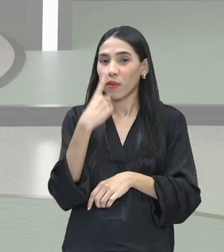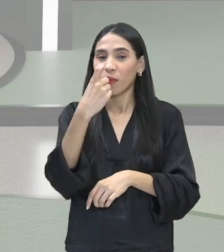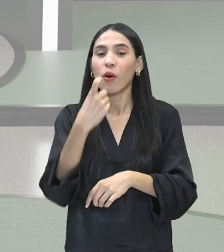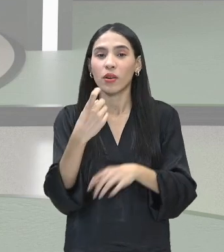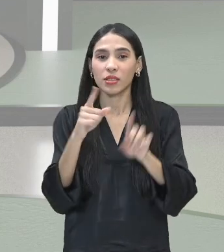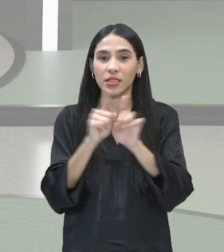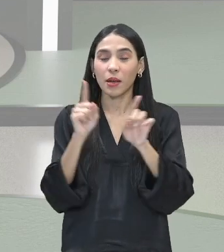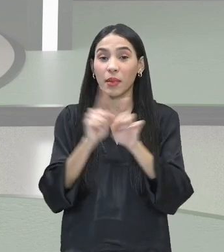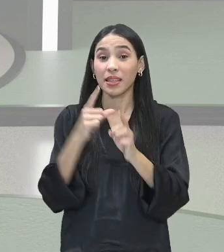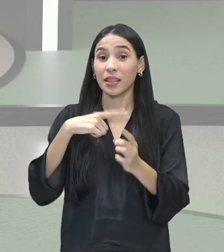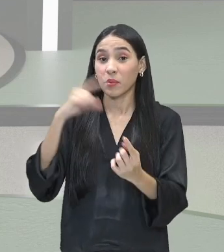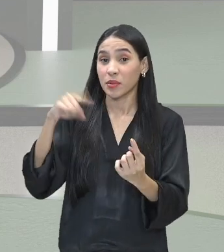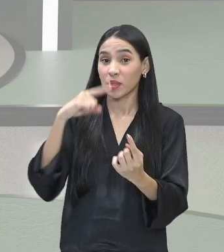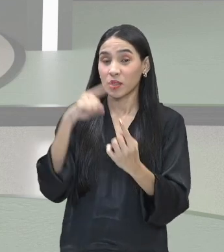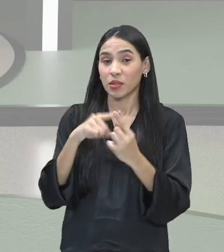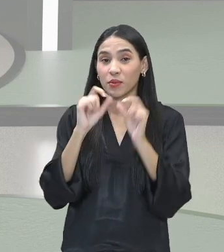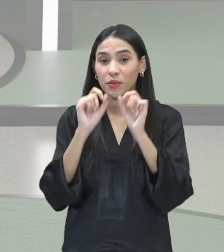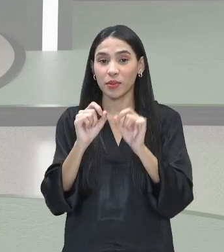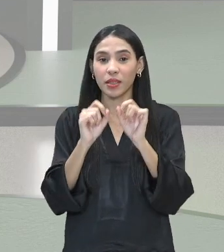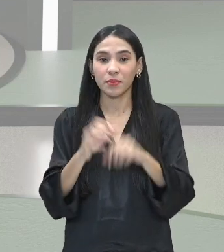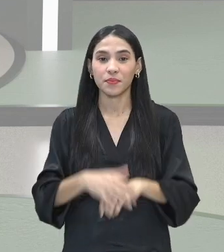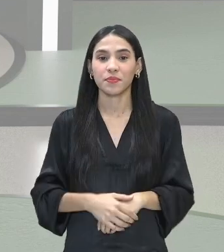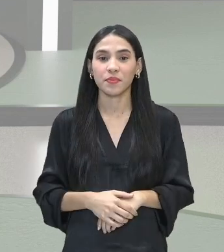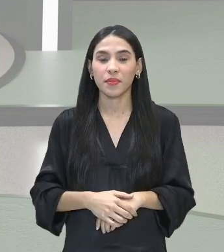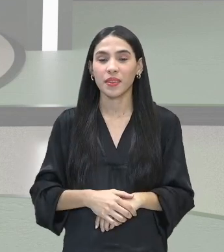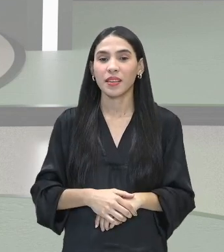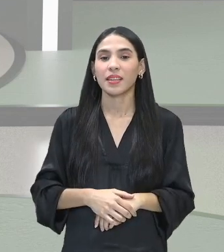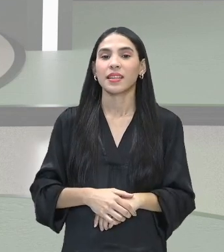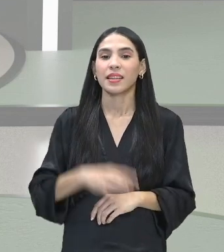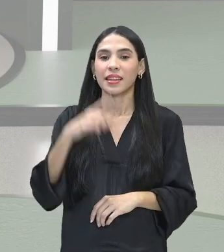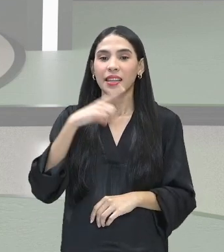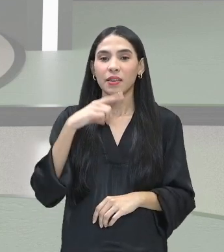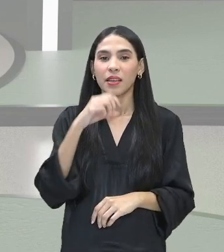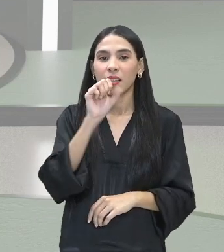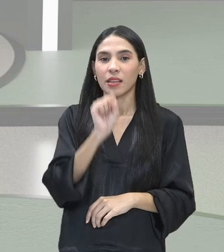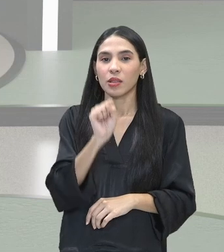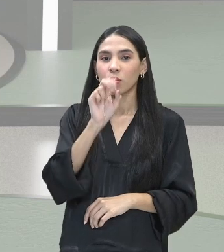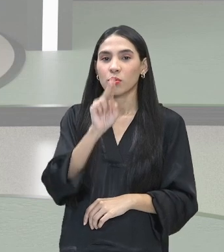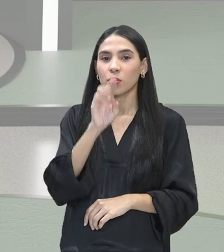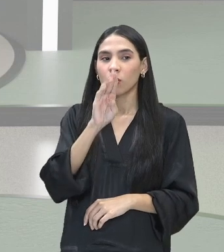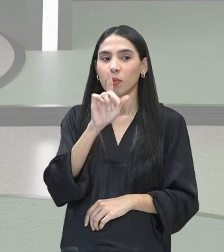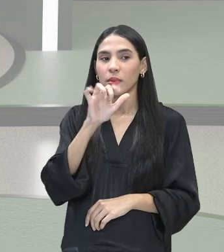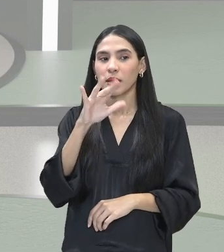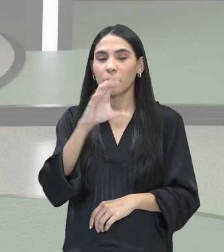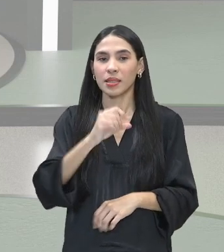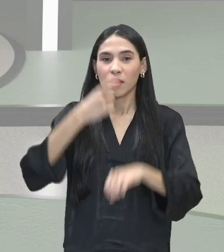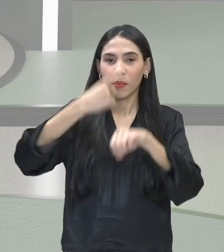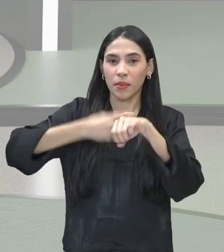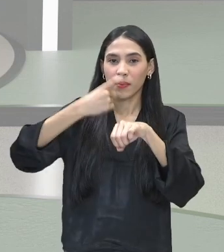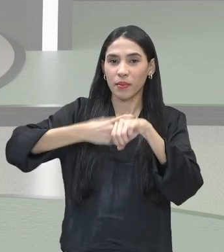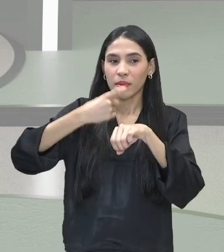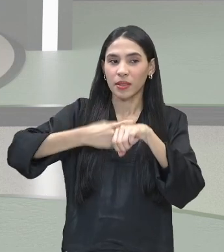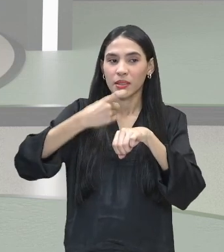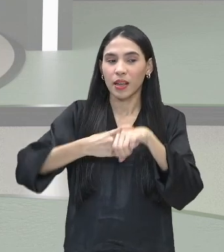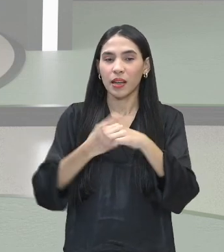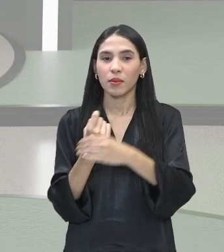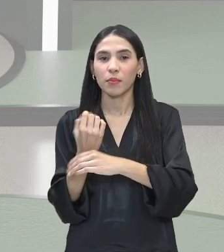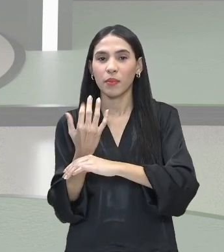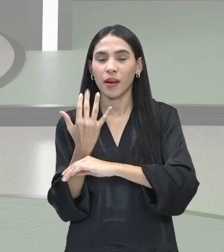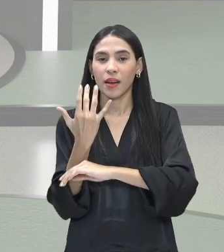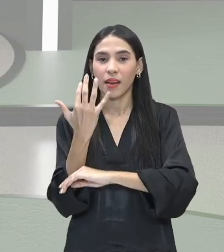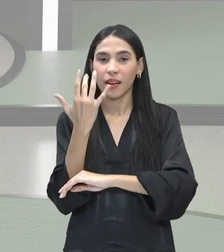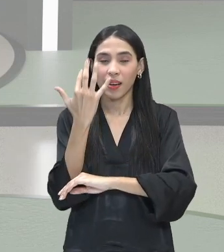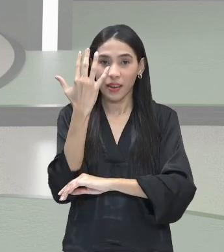essa finalidade, por quê? Porque sofre sublimação, ou seja, passa do estado sólido para o